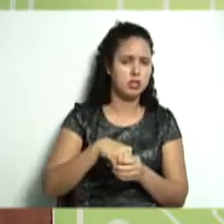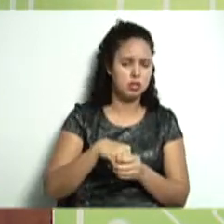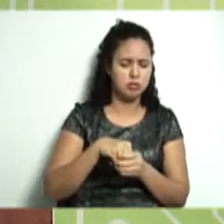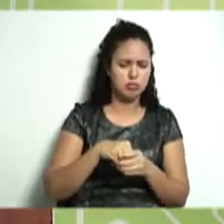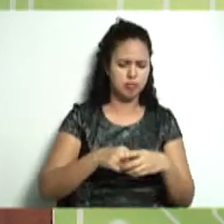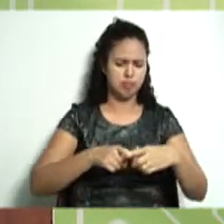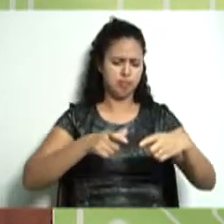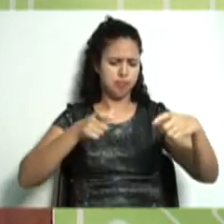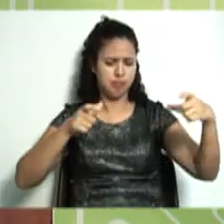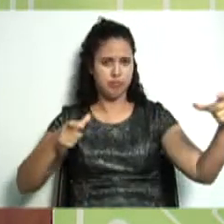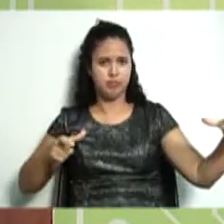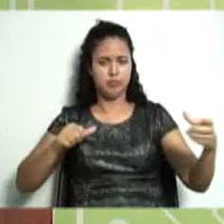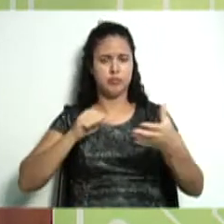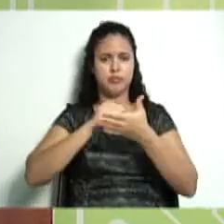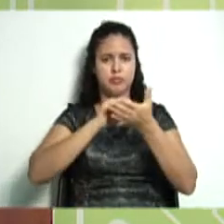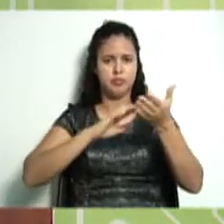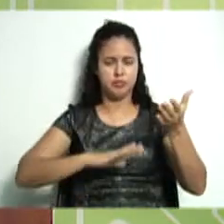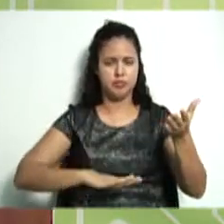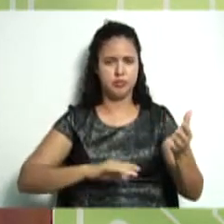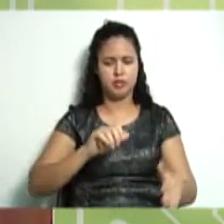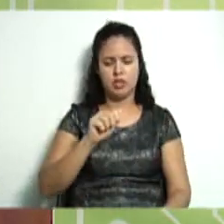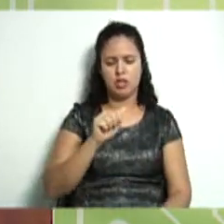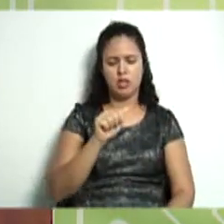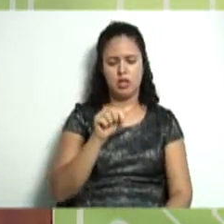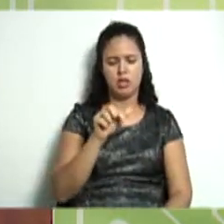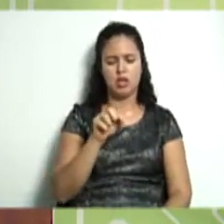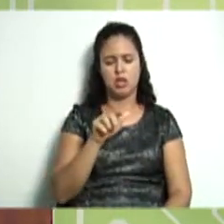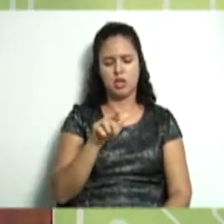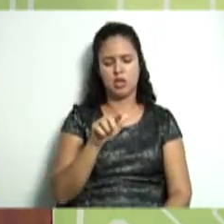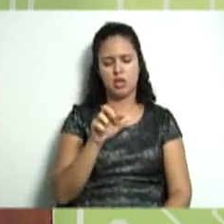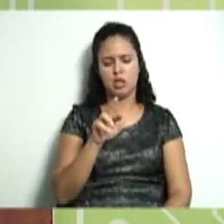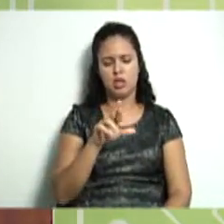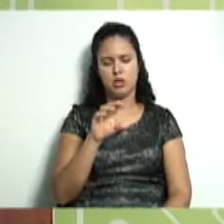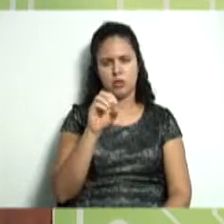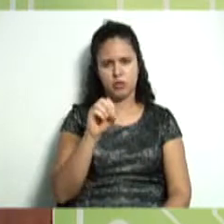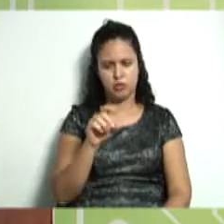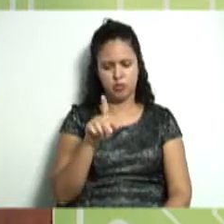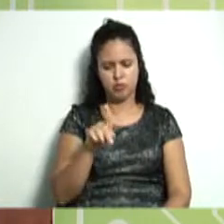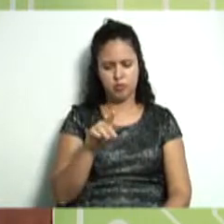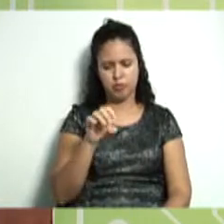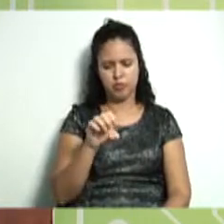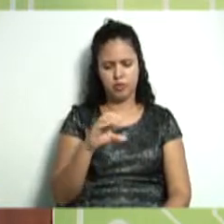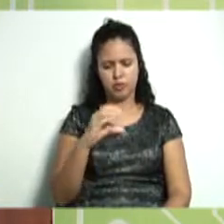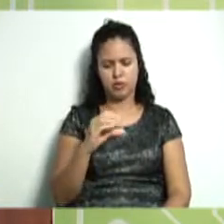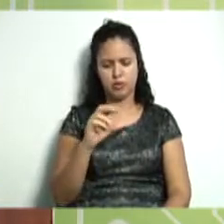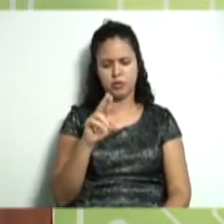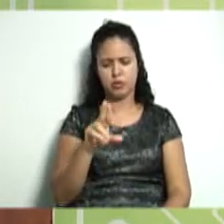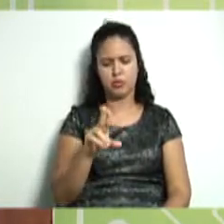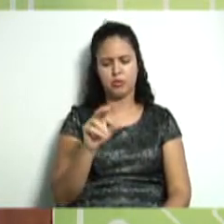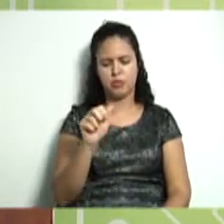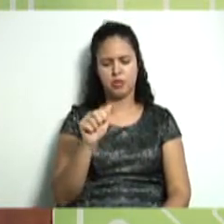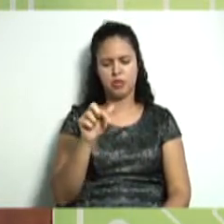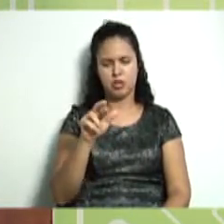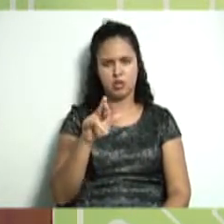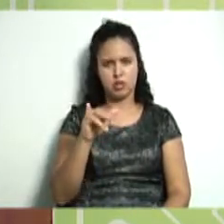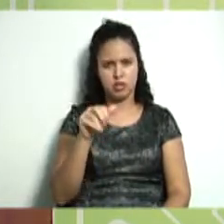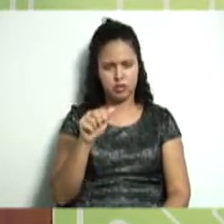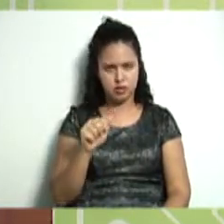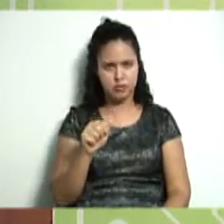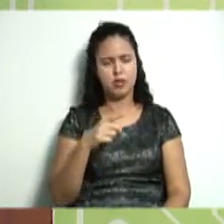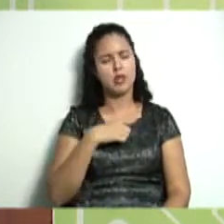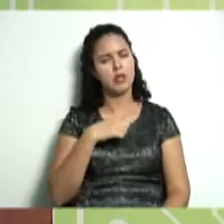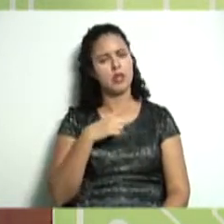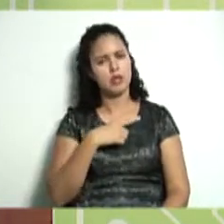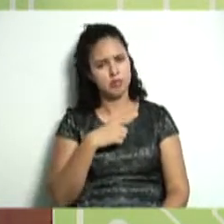grande atividade agropecuária. Então, também é uma oportunidade. Tem estados que não têm